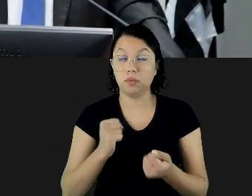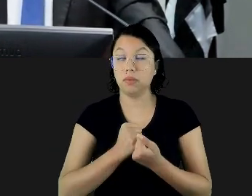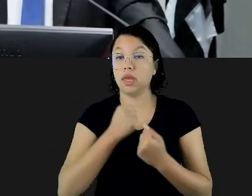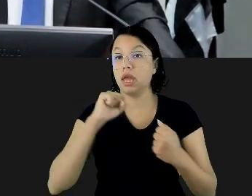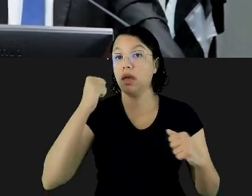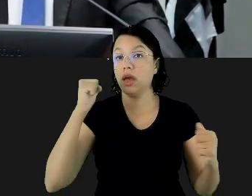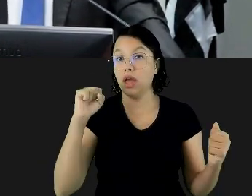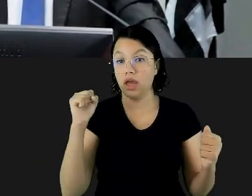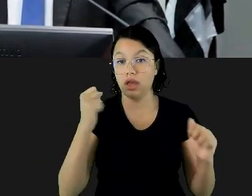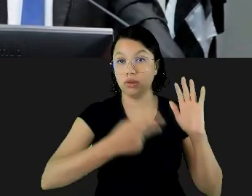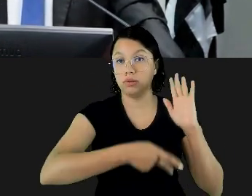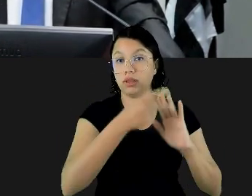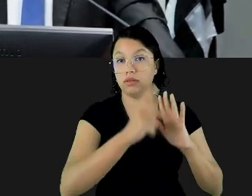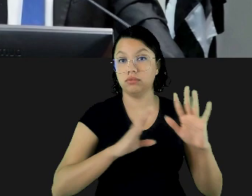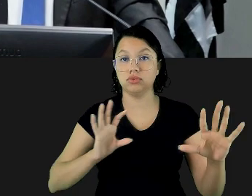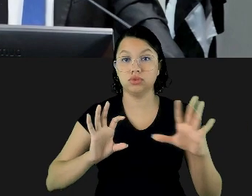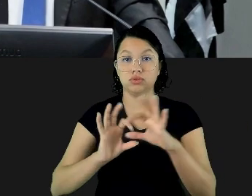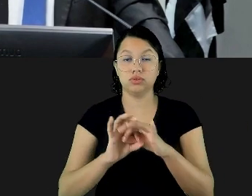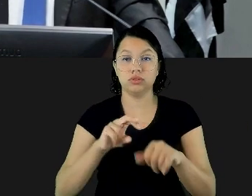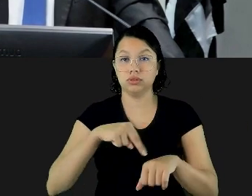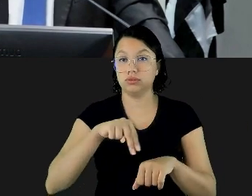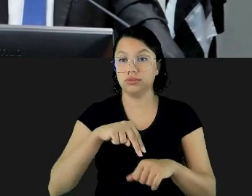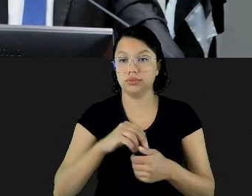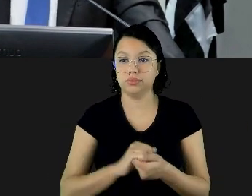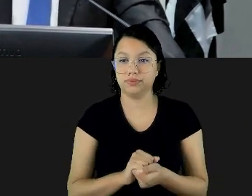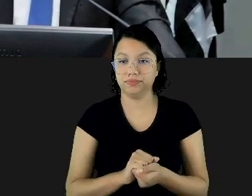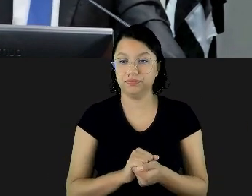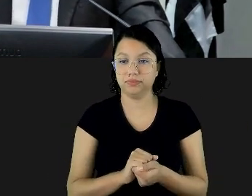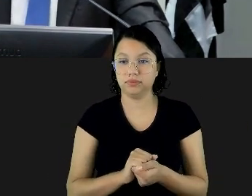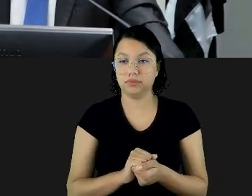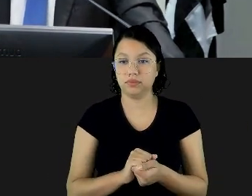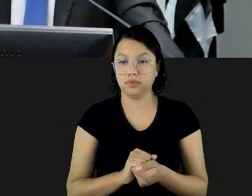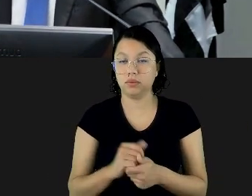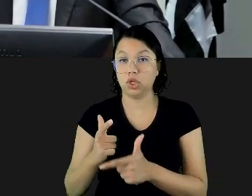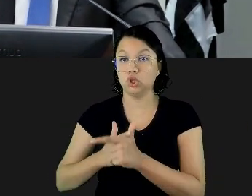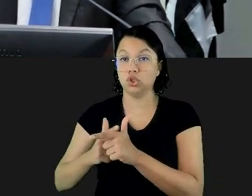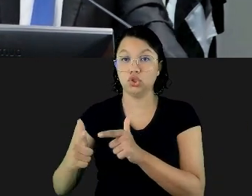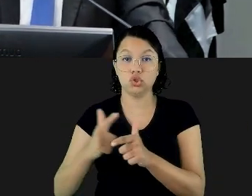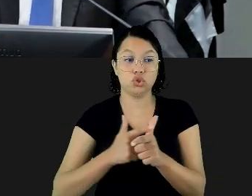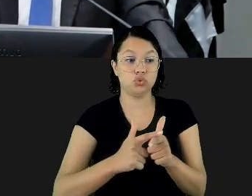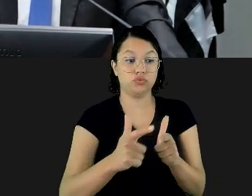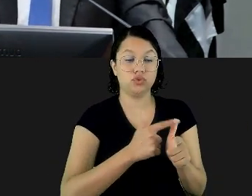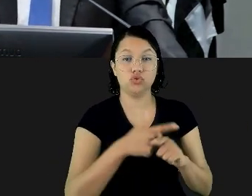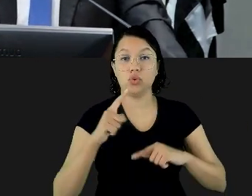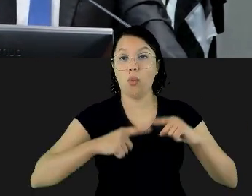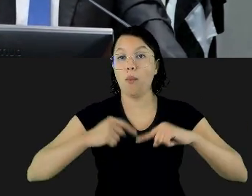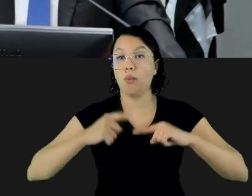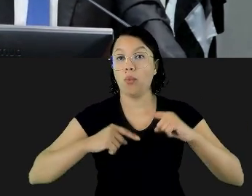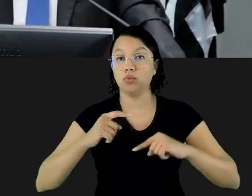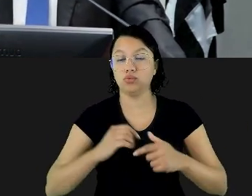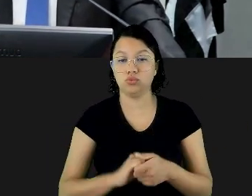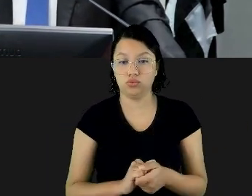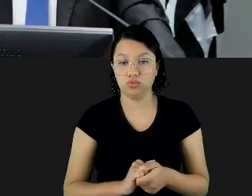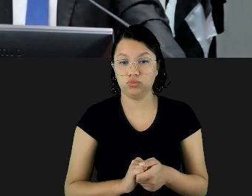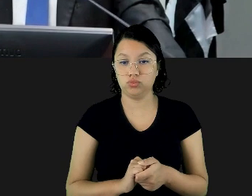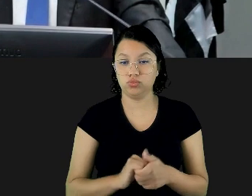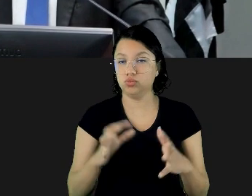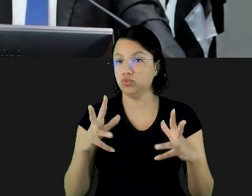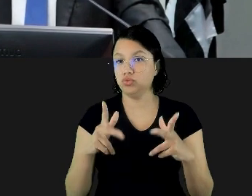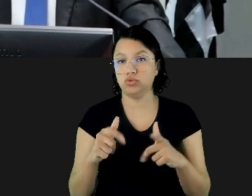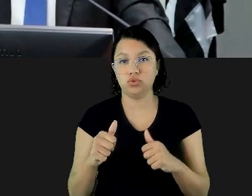de conexão nacional para distribuir e redistribuir os produtos do restante do país.